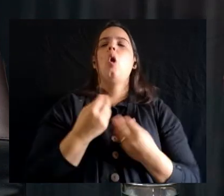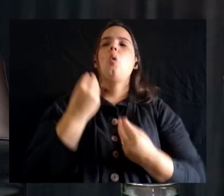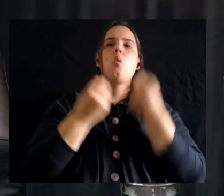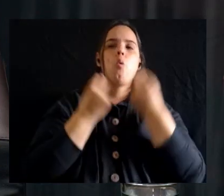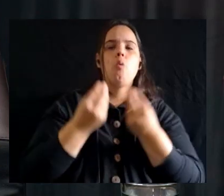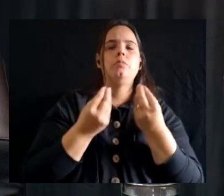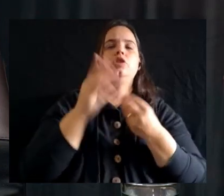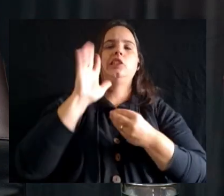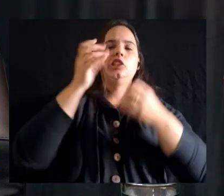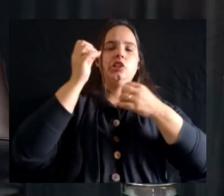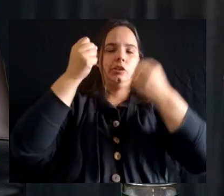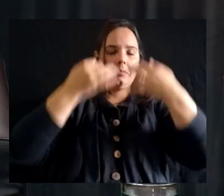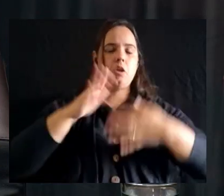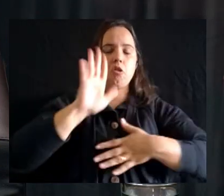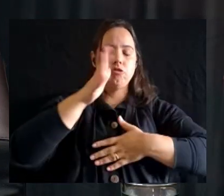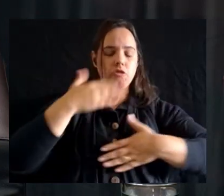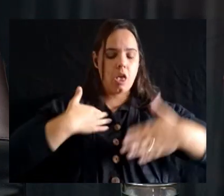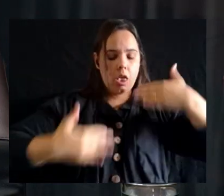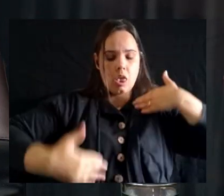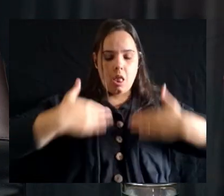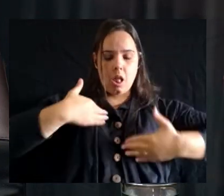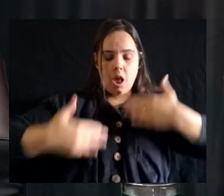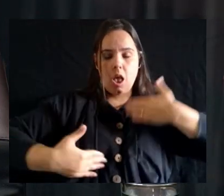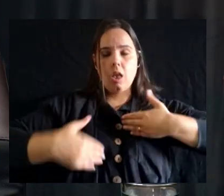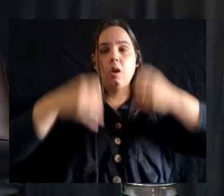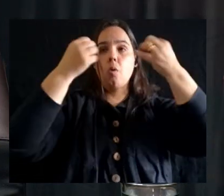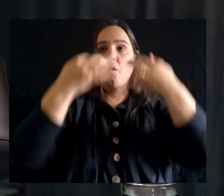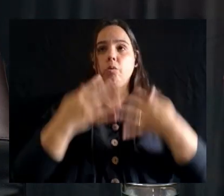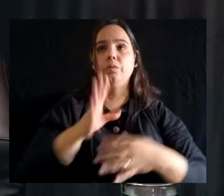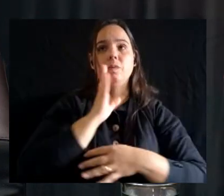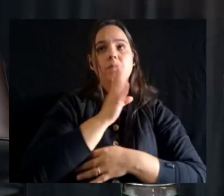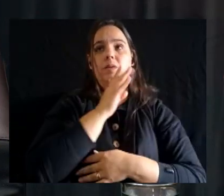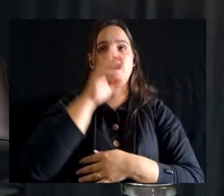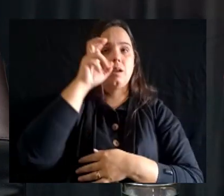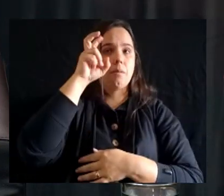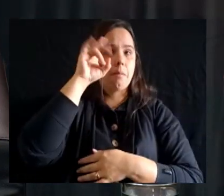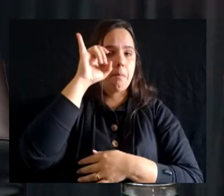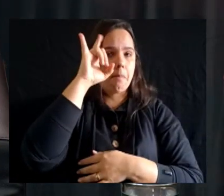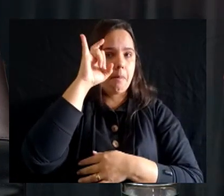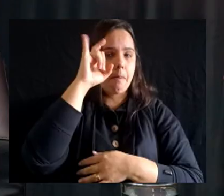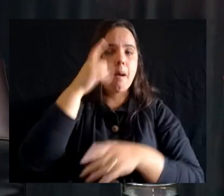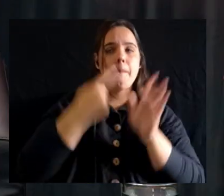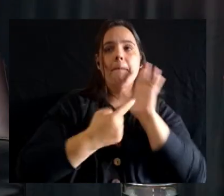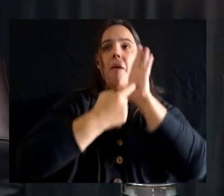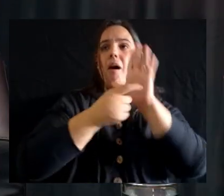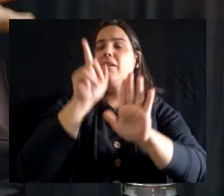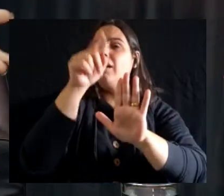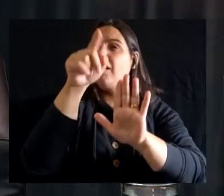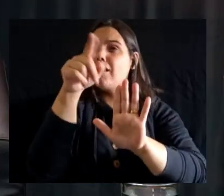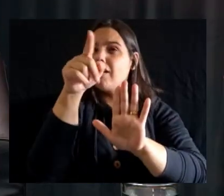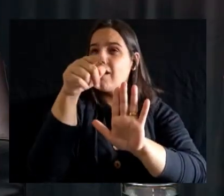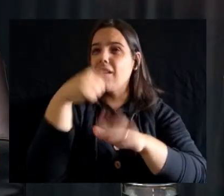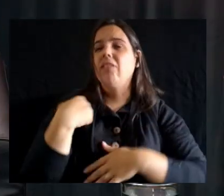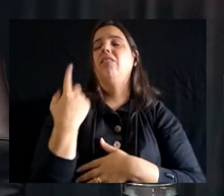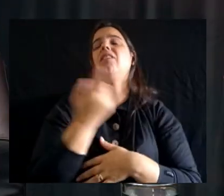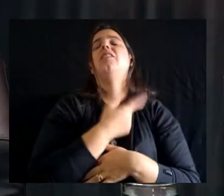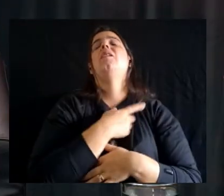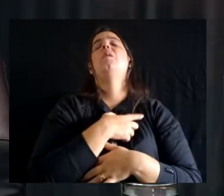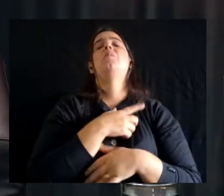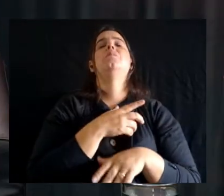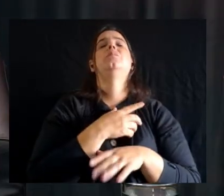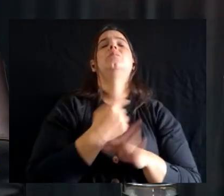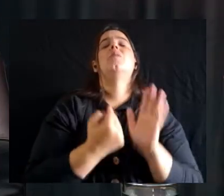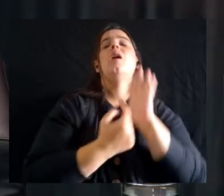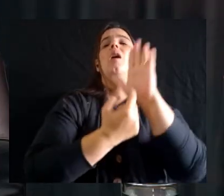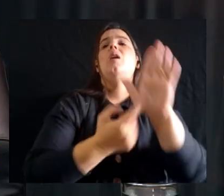digitais, elas mostram, as redes sociais mostram isso, né, a idealização, que ela bate de frente com a realidade, aí no final da